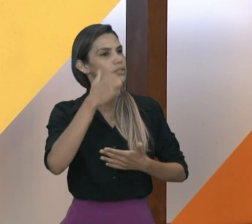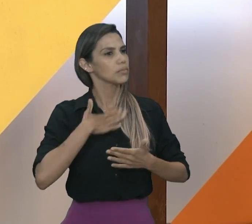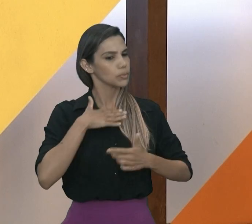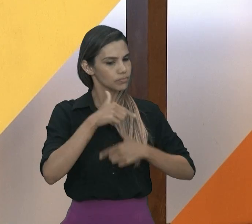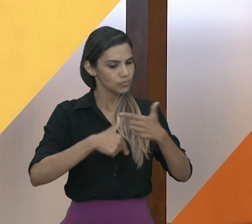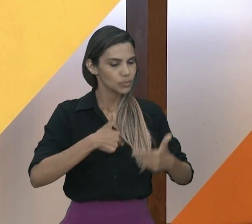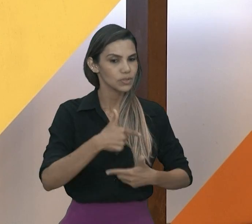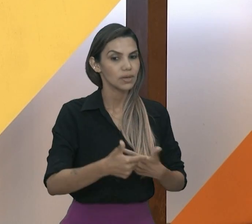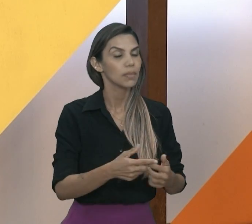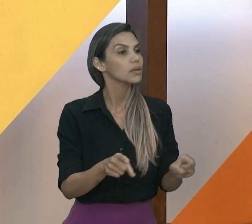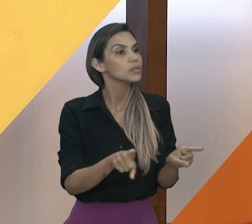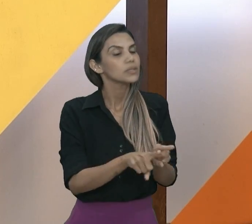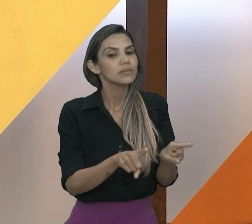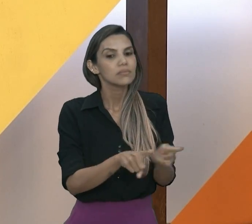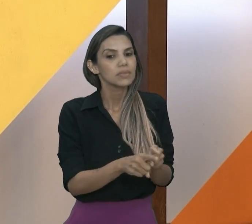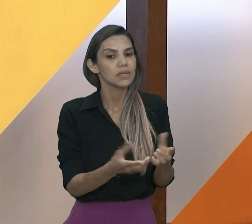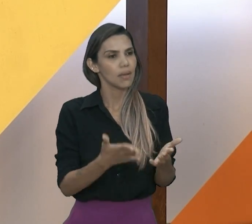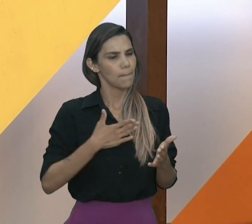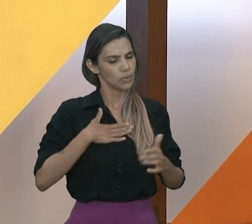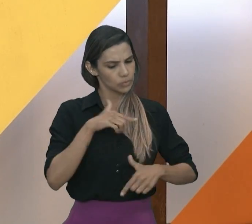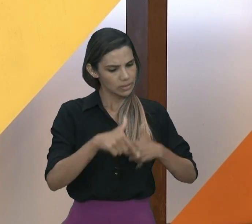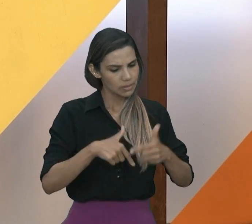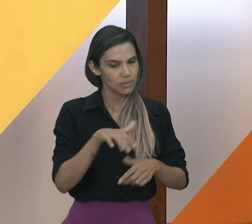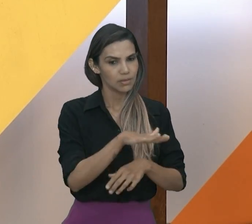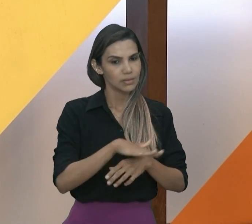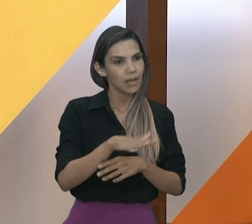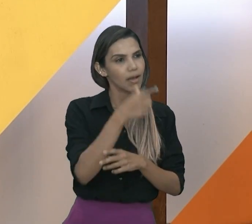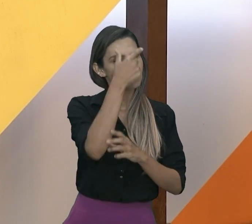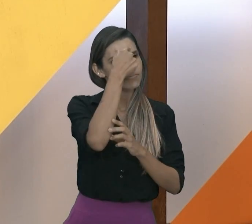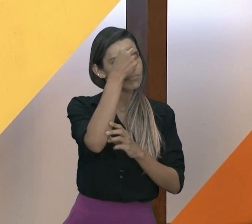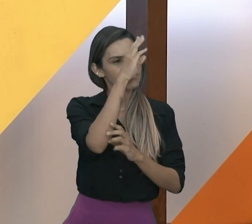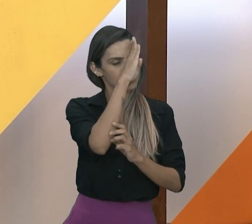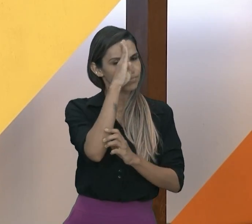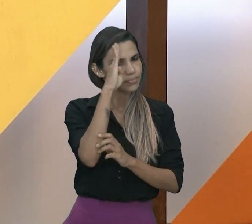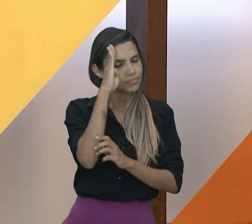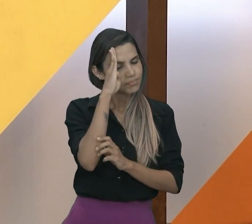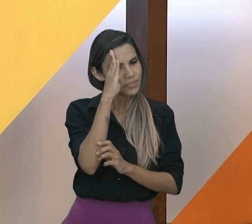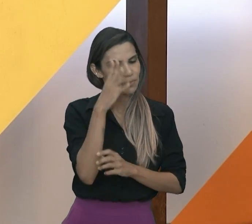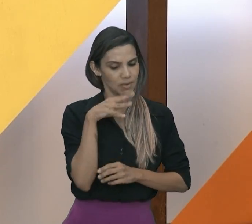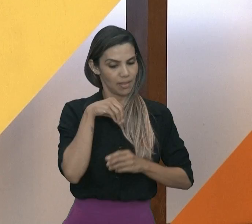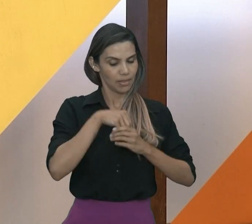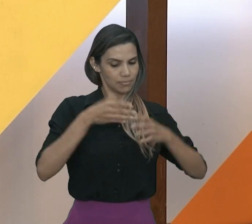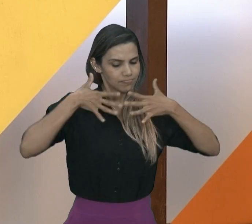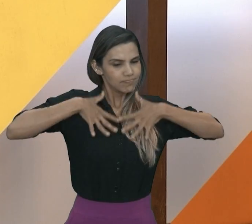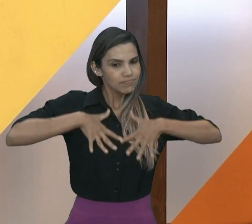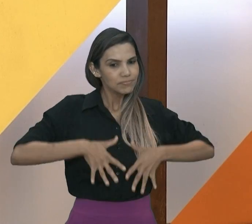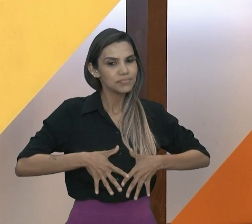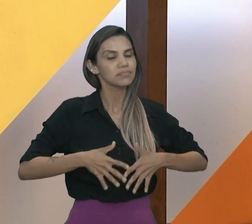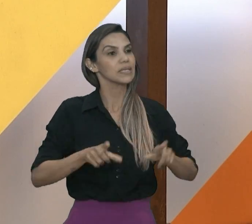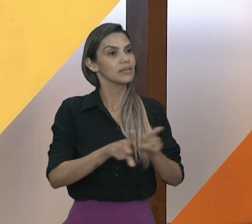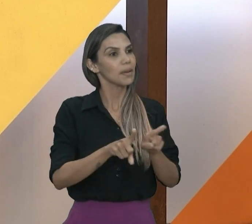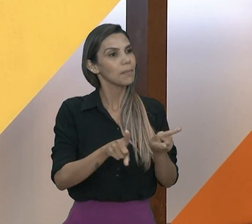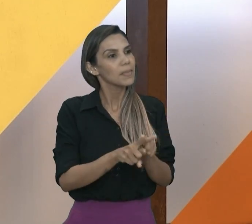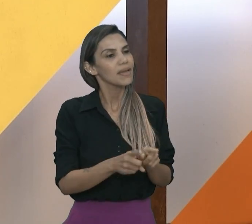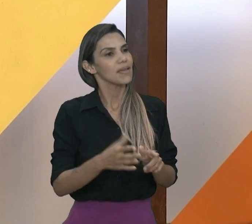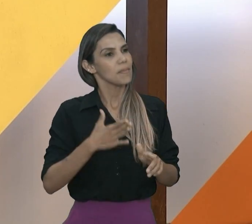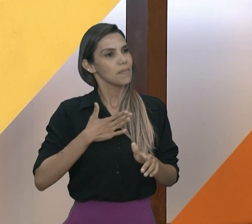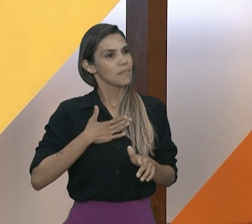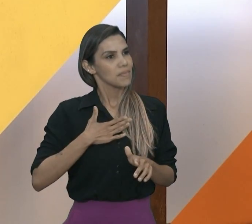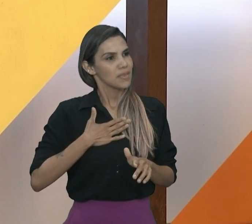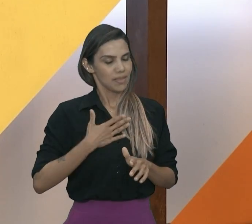sobretudo como é que a carreira acadêmica faz parte da minha vida e que me construiu como sujeito, como